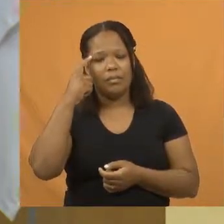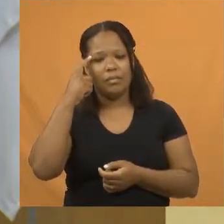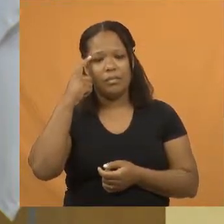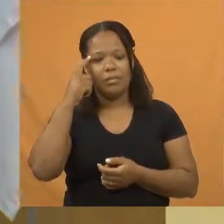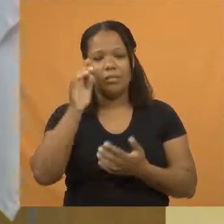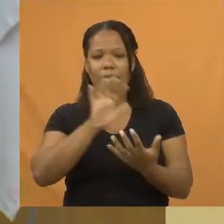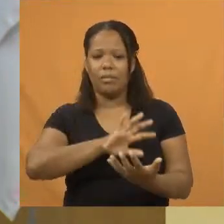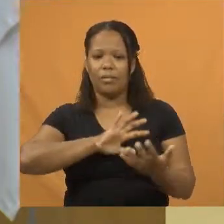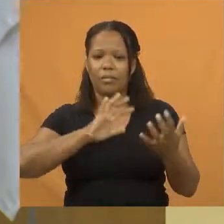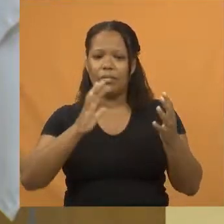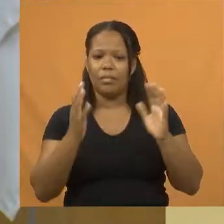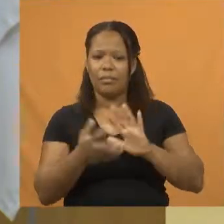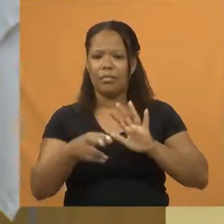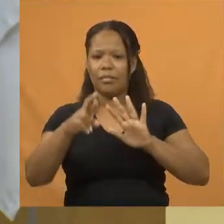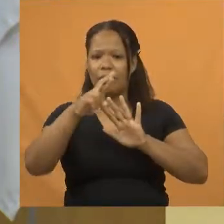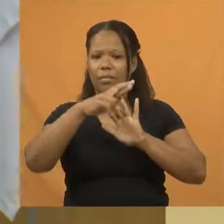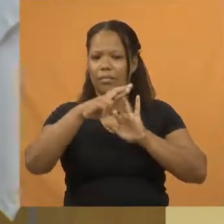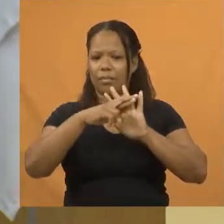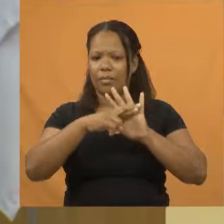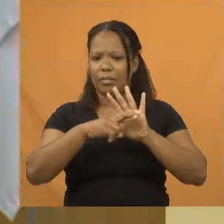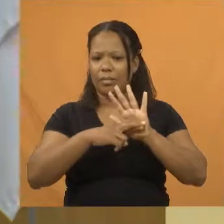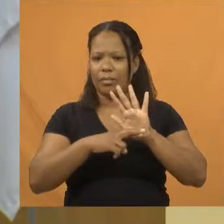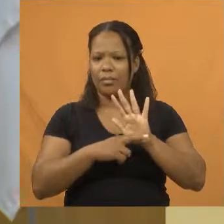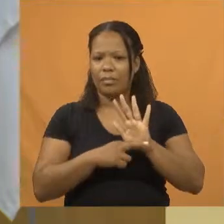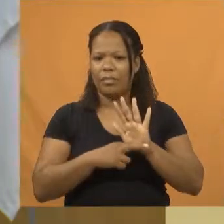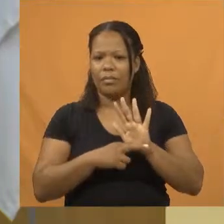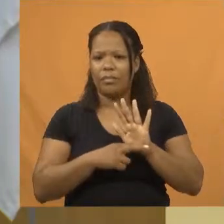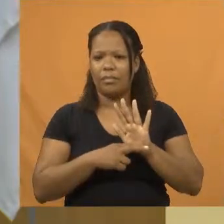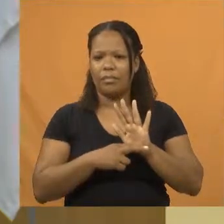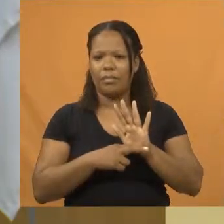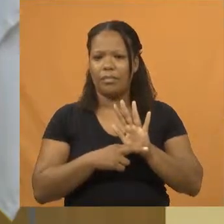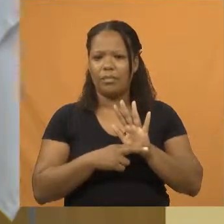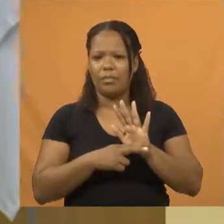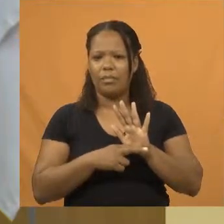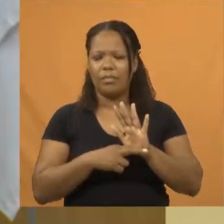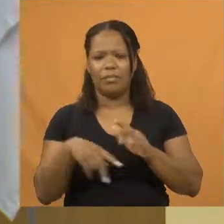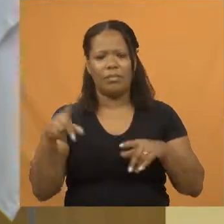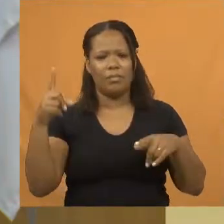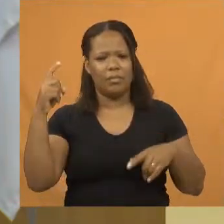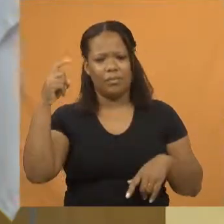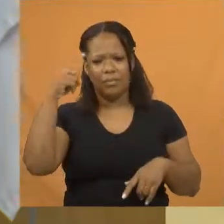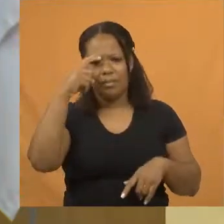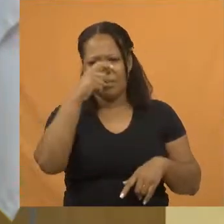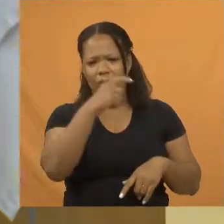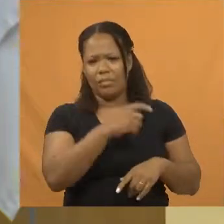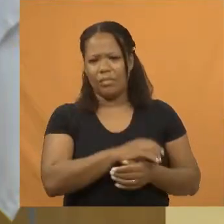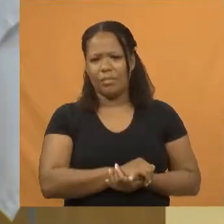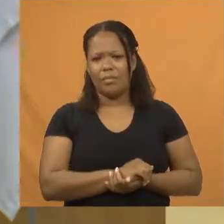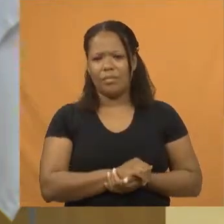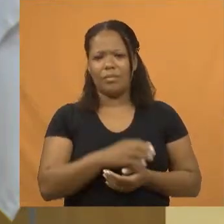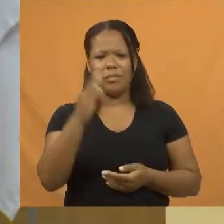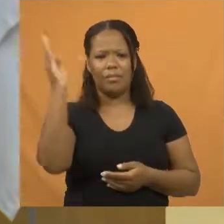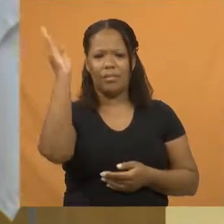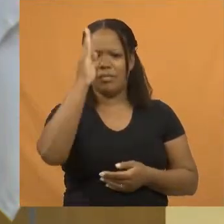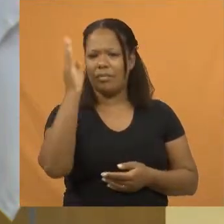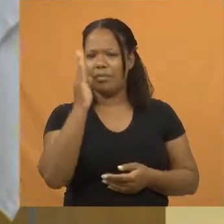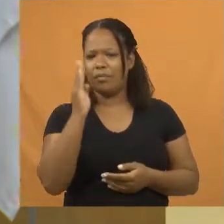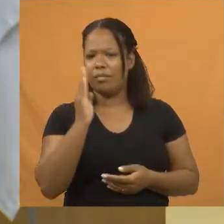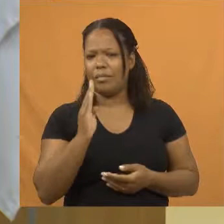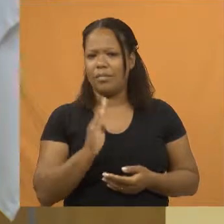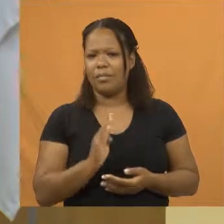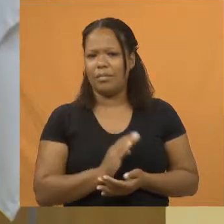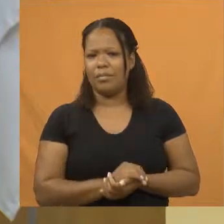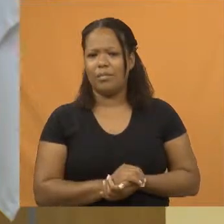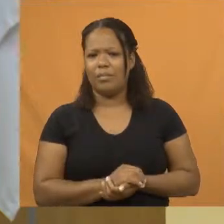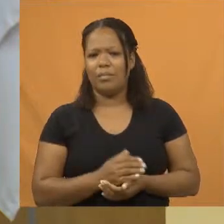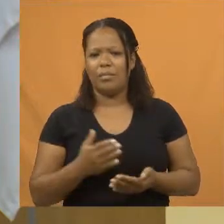uma reforma das regras previdenciárias que vão dificultar muito os brasileiros, brasileiras,